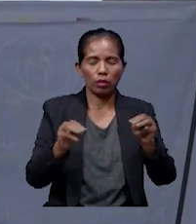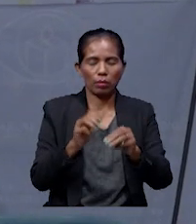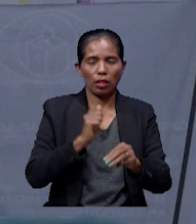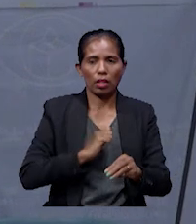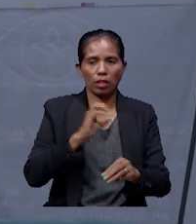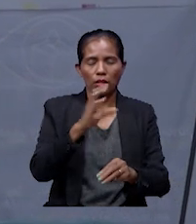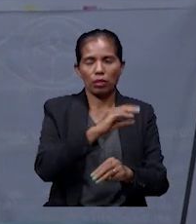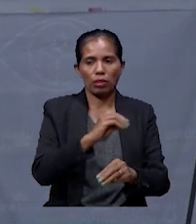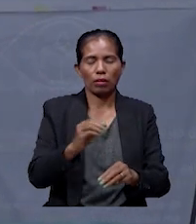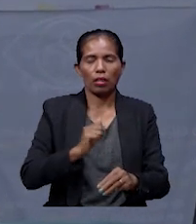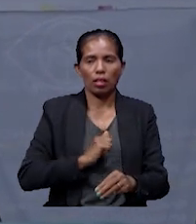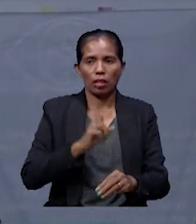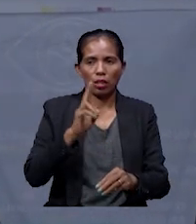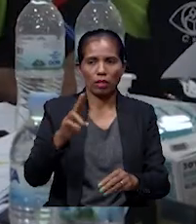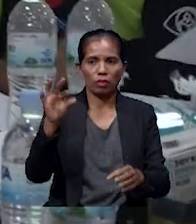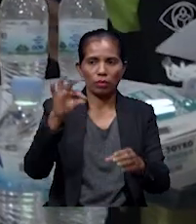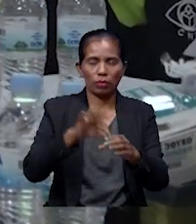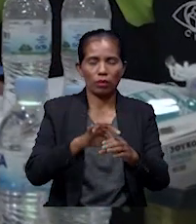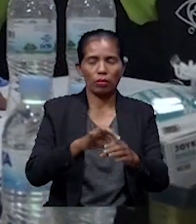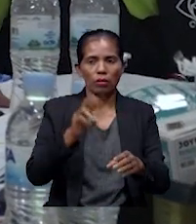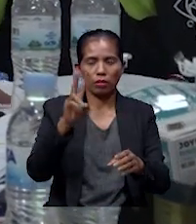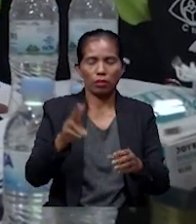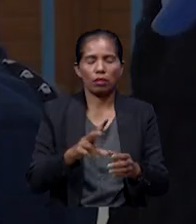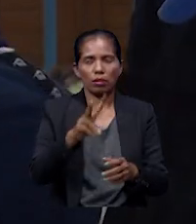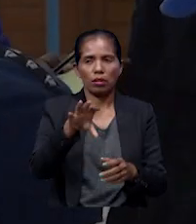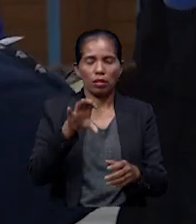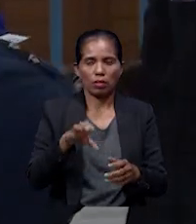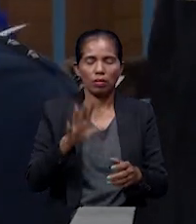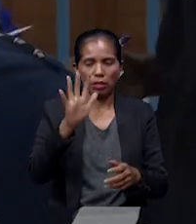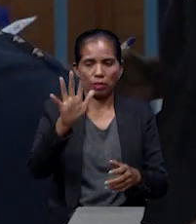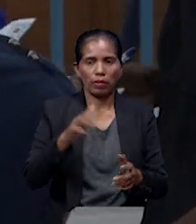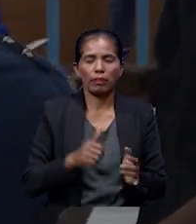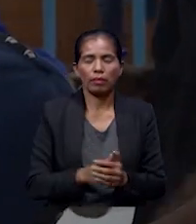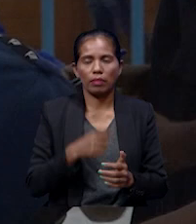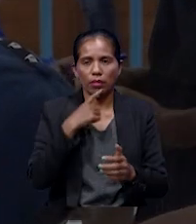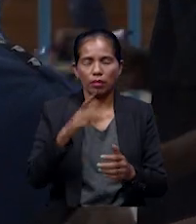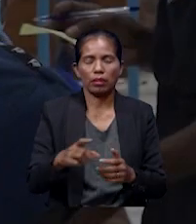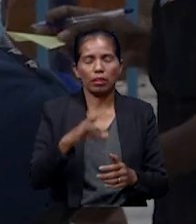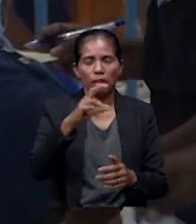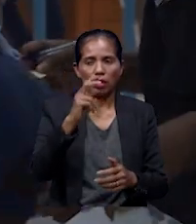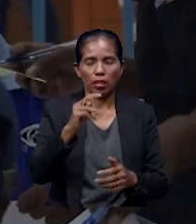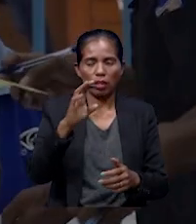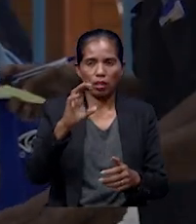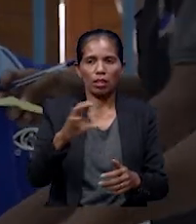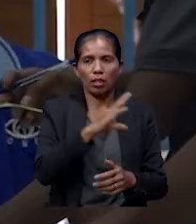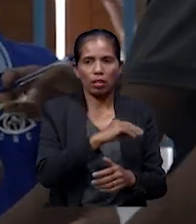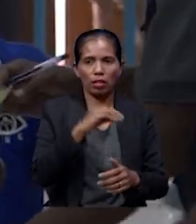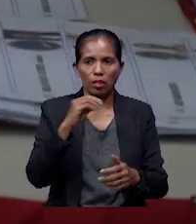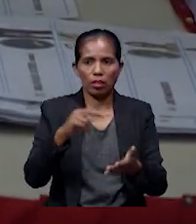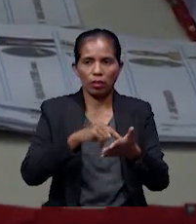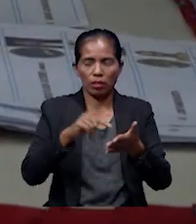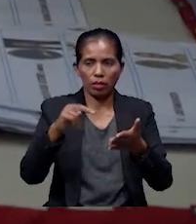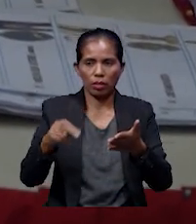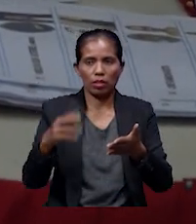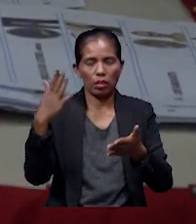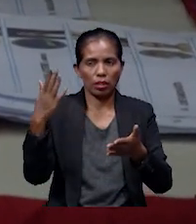nulo hamutuk rihun ida atus tolu lima. Tuirlei iha apuramento nasional ne CNE se verifica konsistensia numérica e